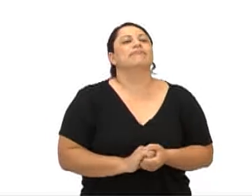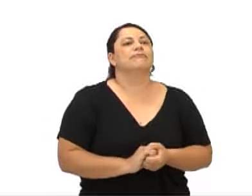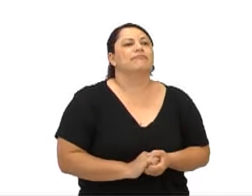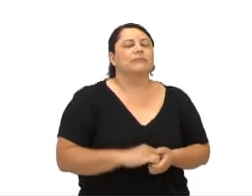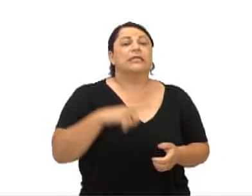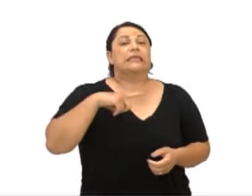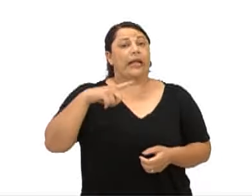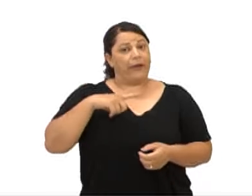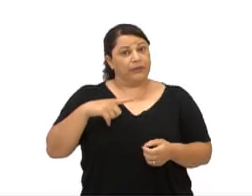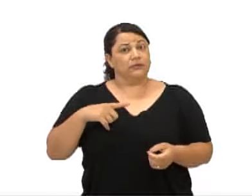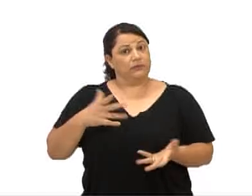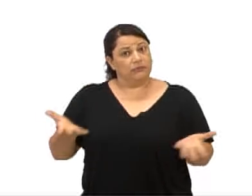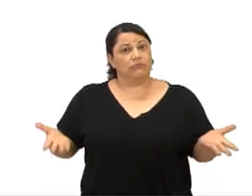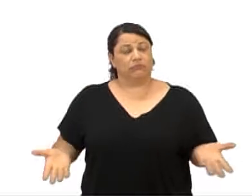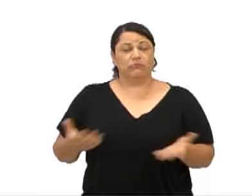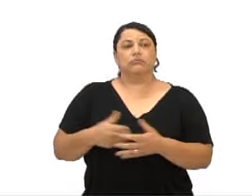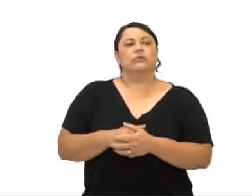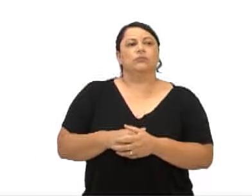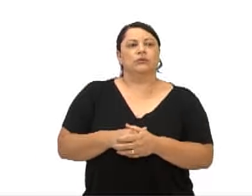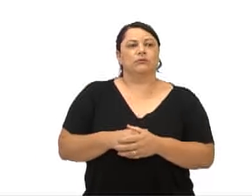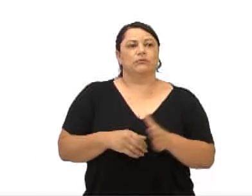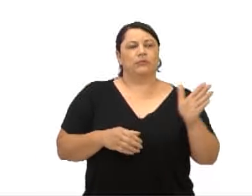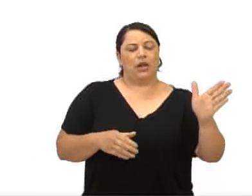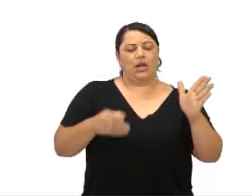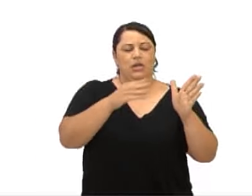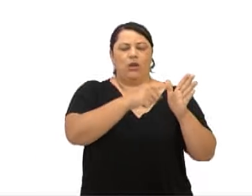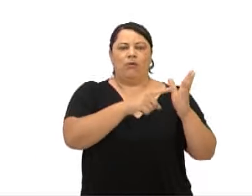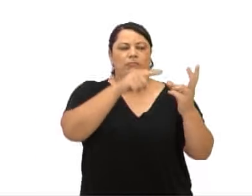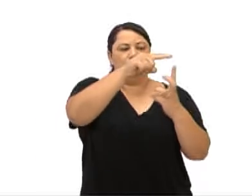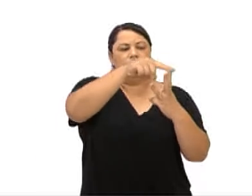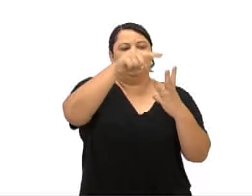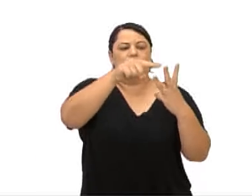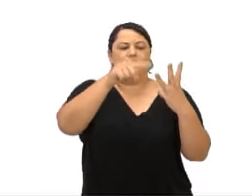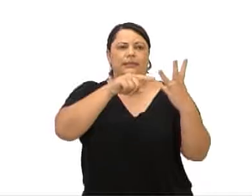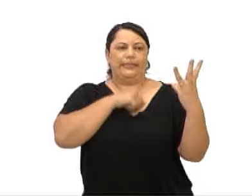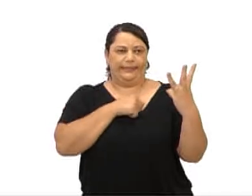nós temos aqui, ó, da esquerda para a direita,